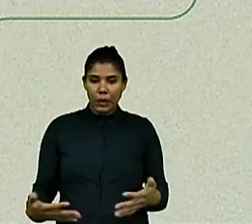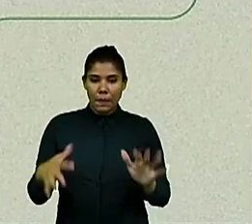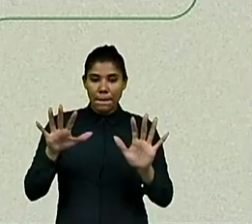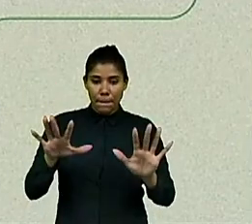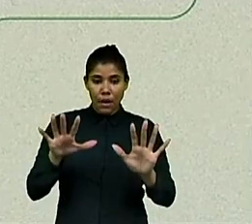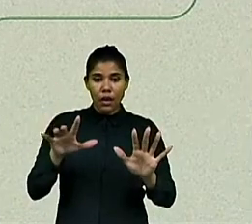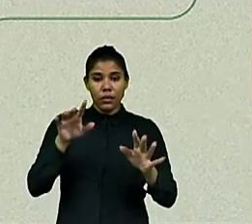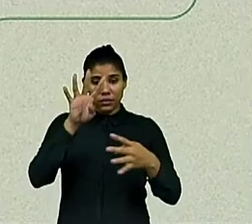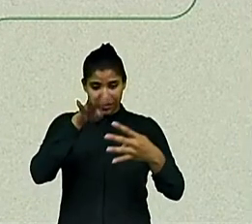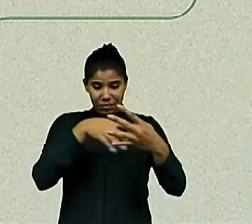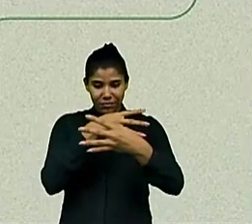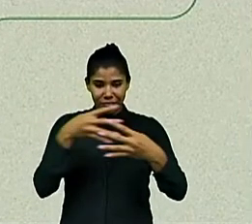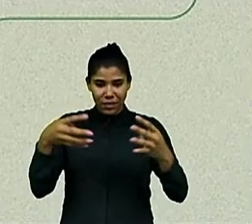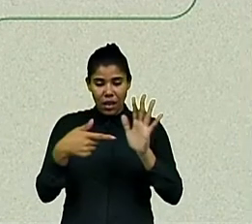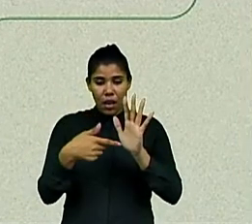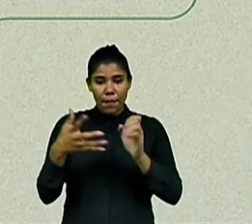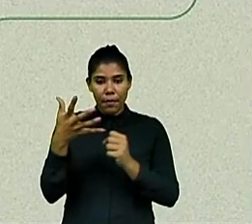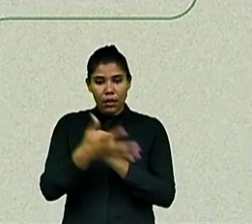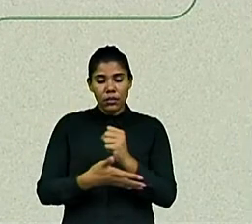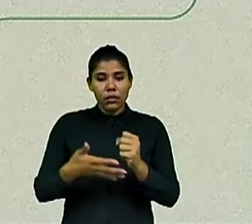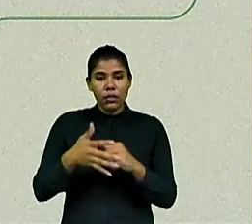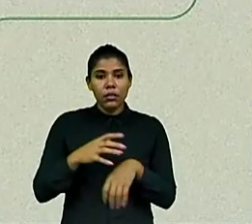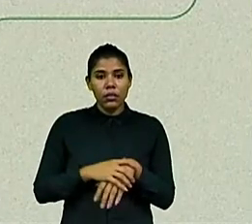são as mais básicas